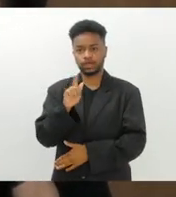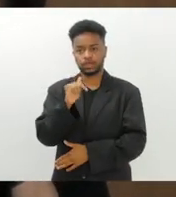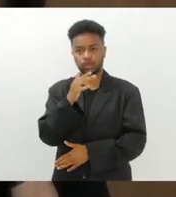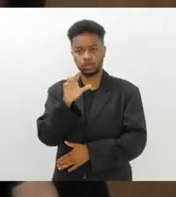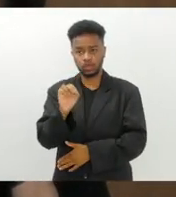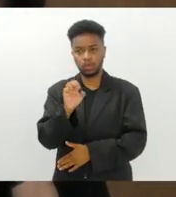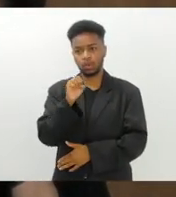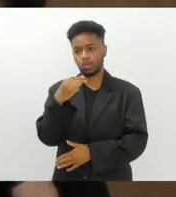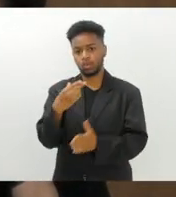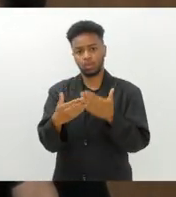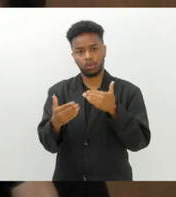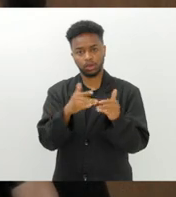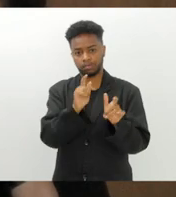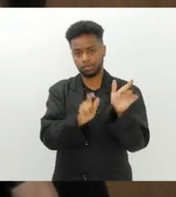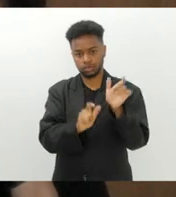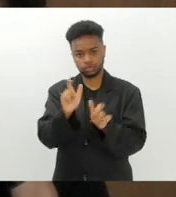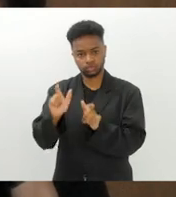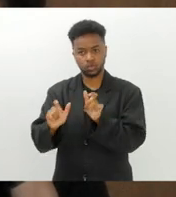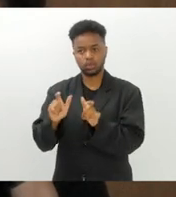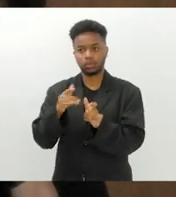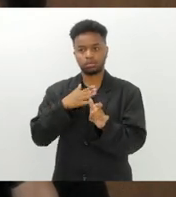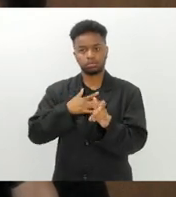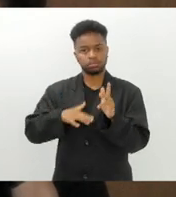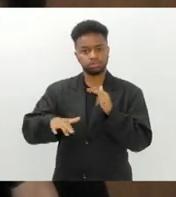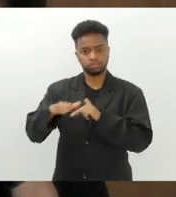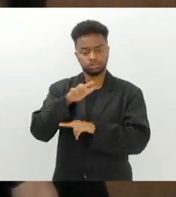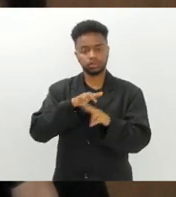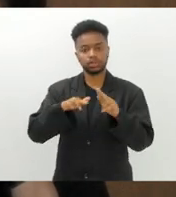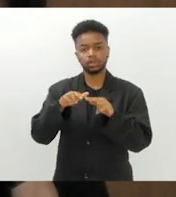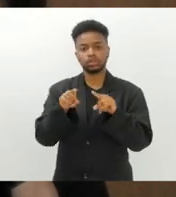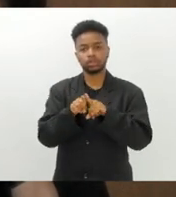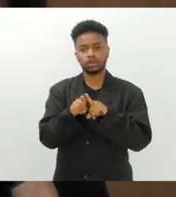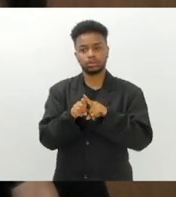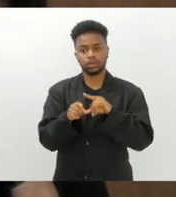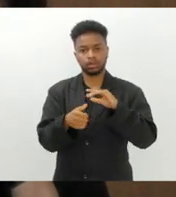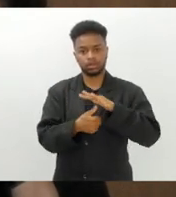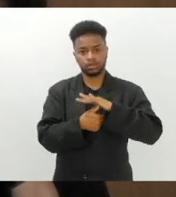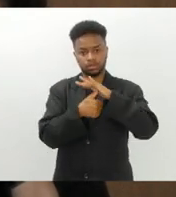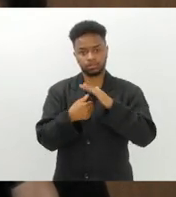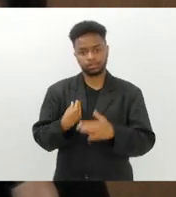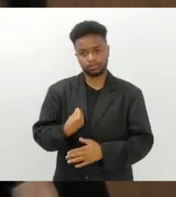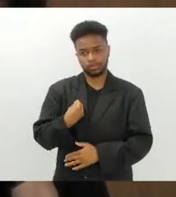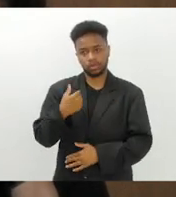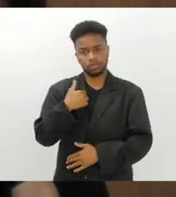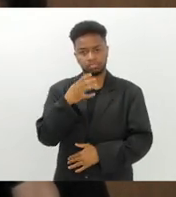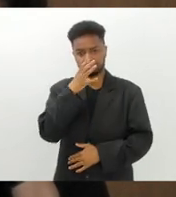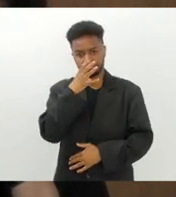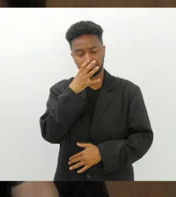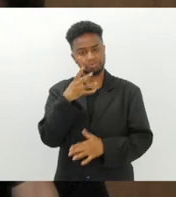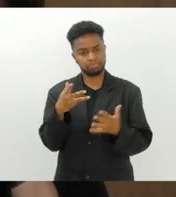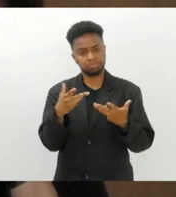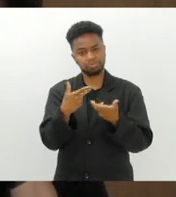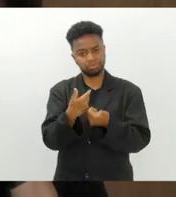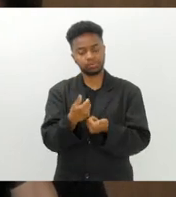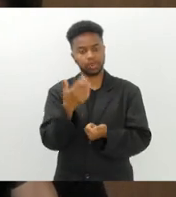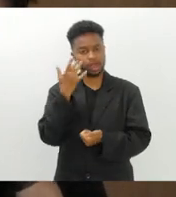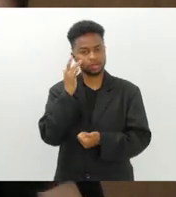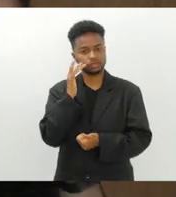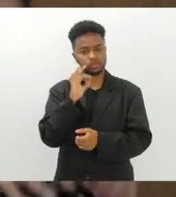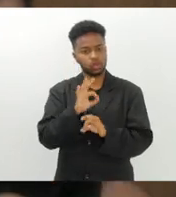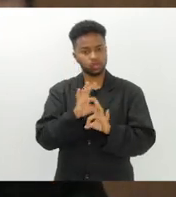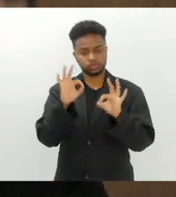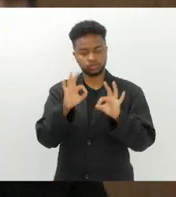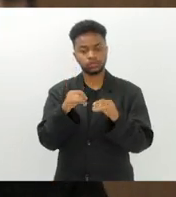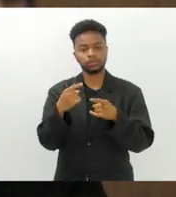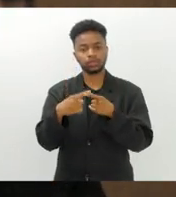meus irmãos, né, e também de toda essa reitoria que está aqui presente, que eu estou maravilhado, estou muito feliz pela oportunidade, é que a